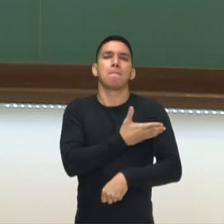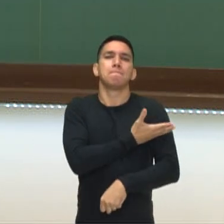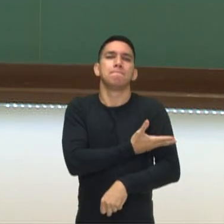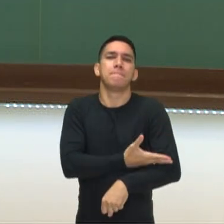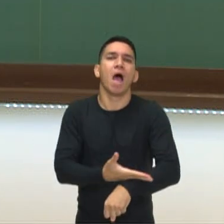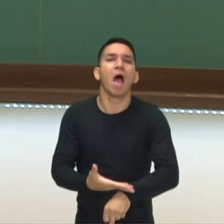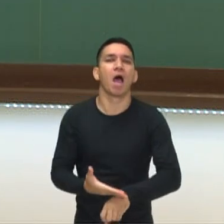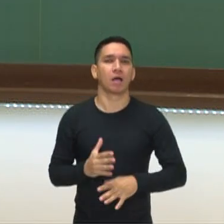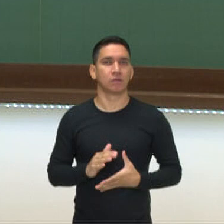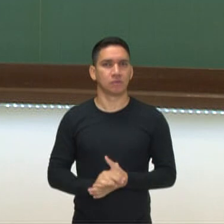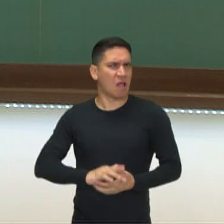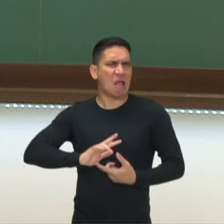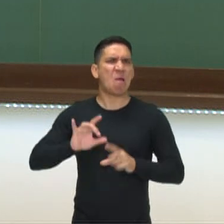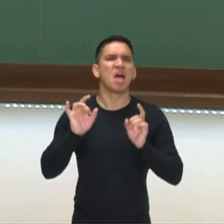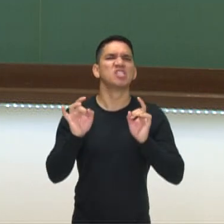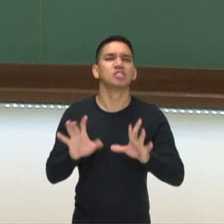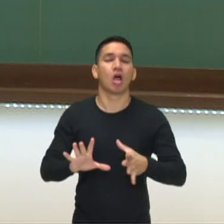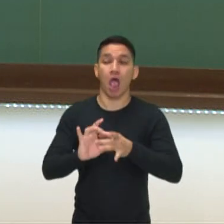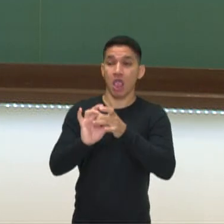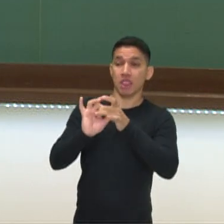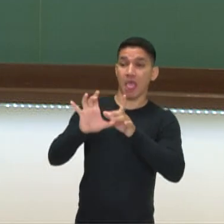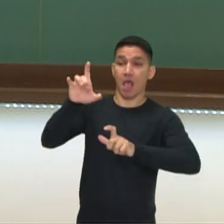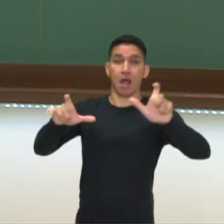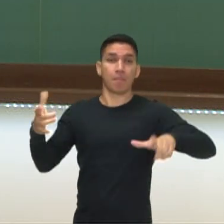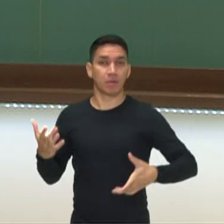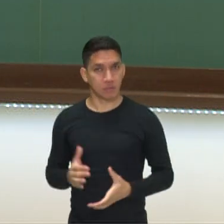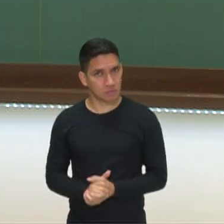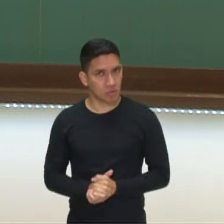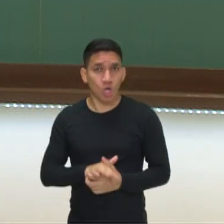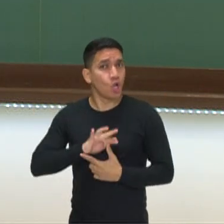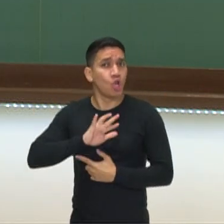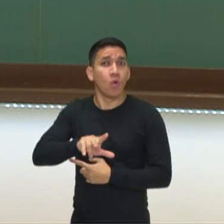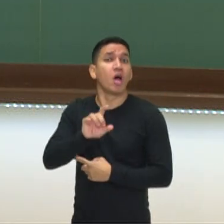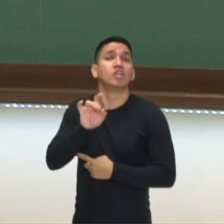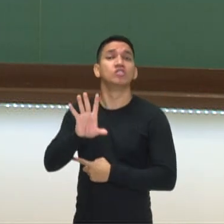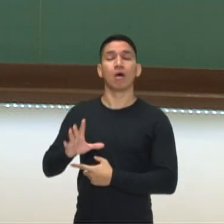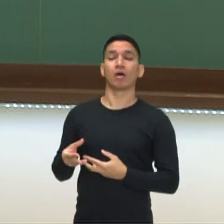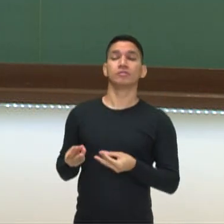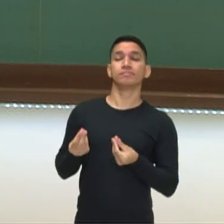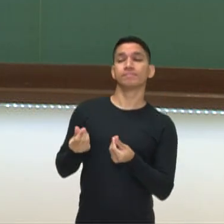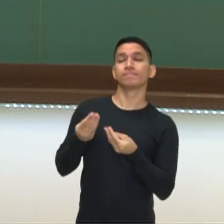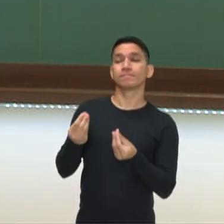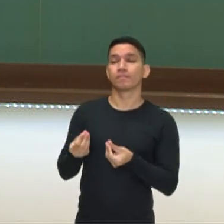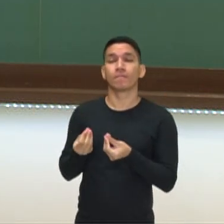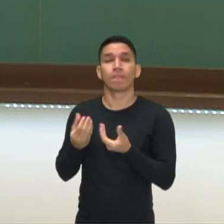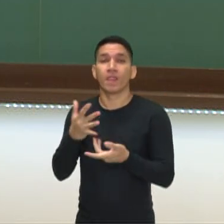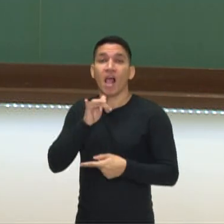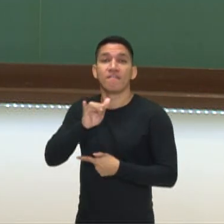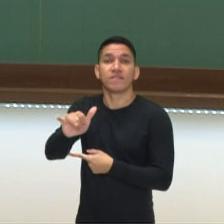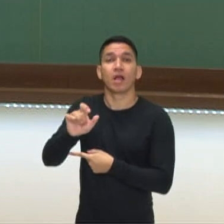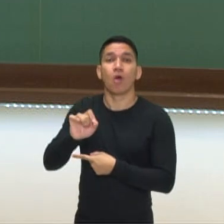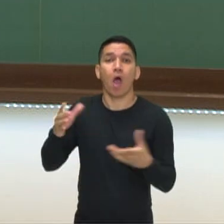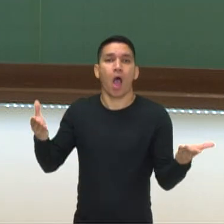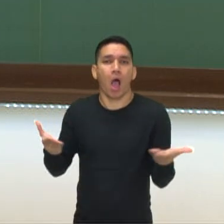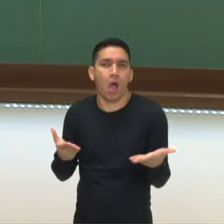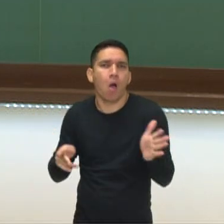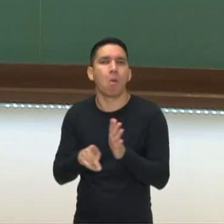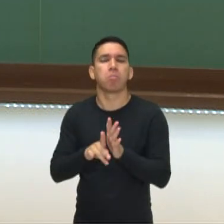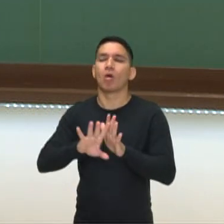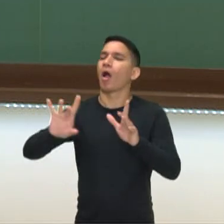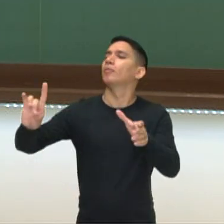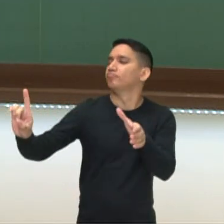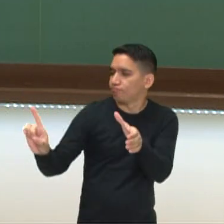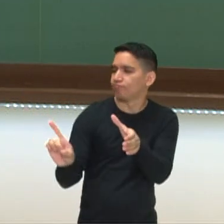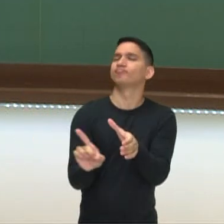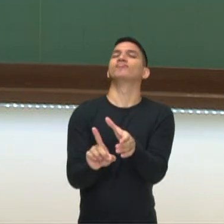basta simplesmente a liberdade a essas pessoas. Não basta simplesmente dizer que agora elas são parte da